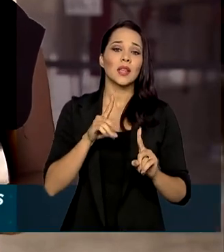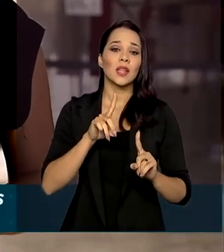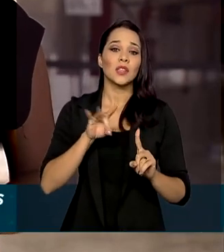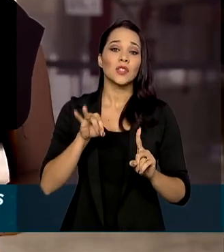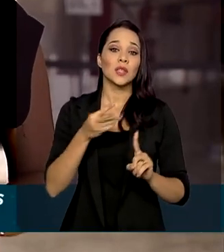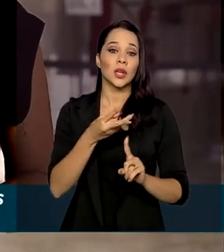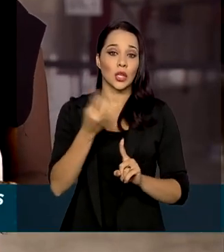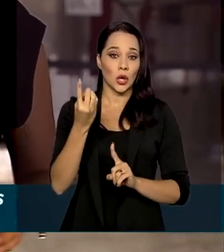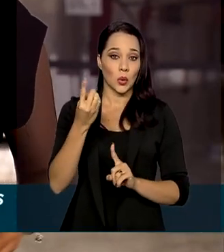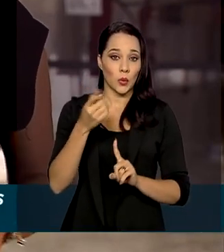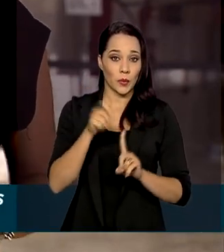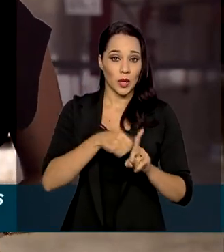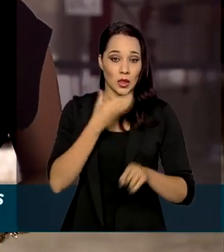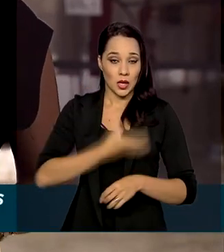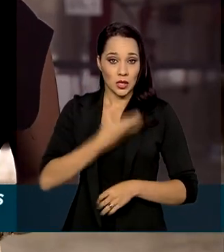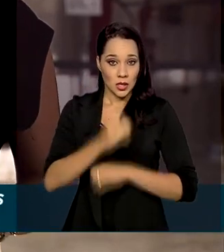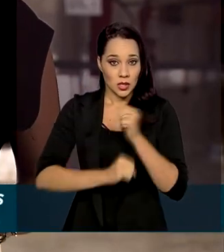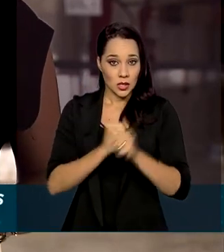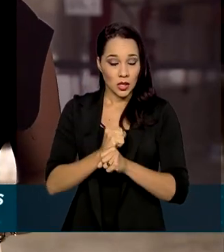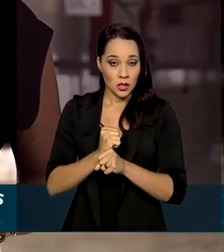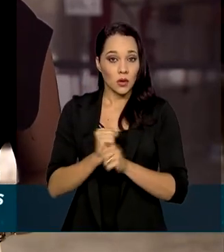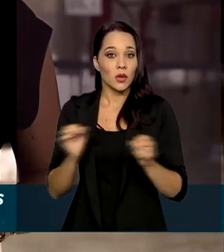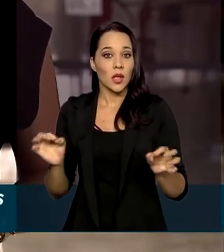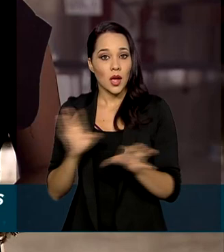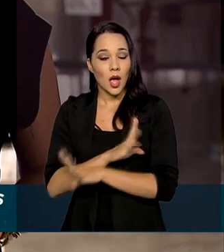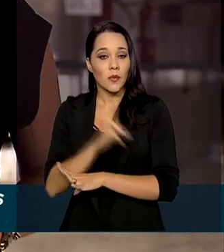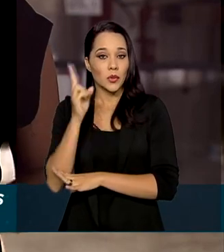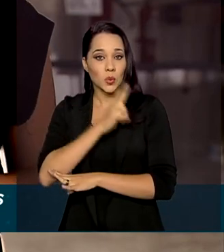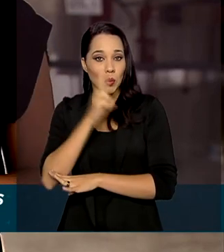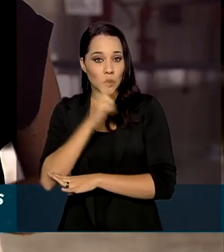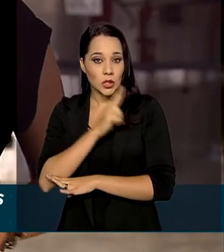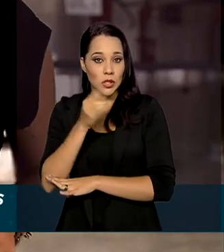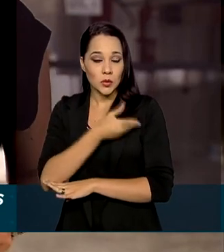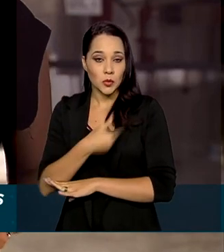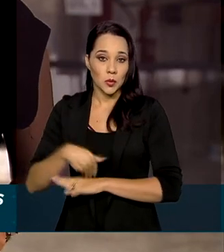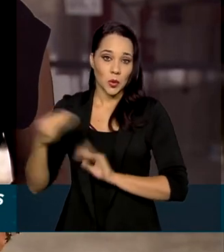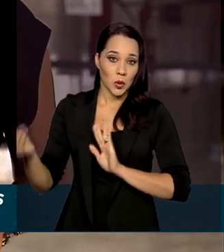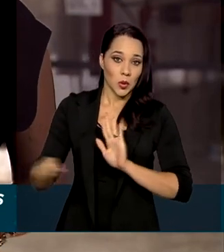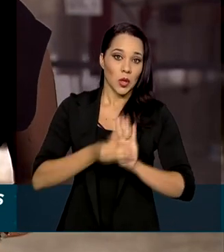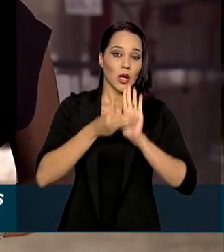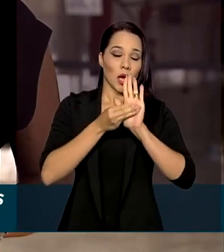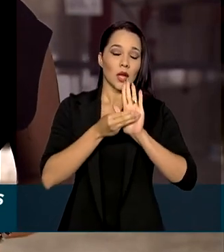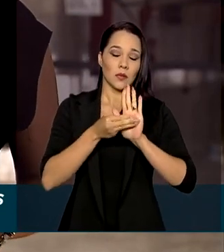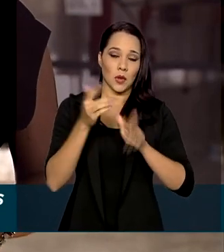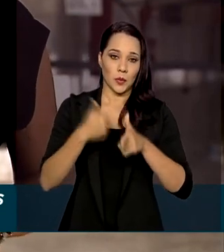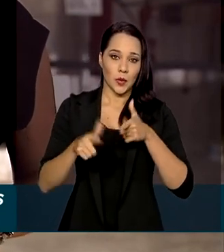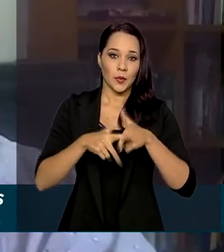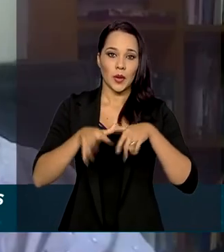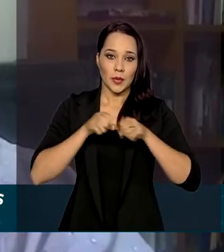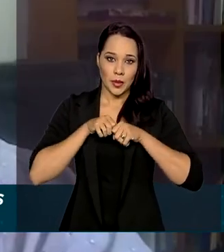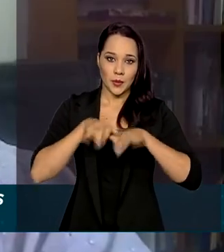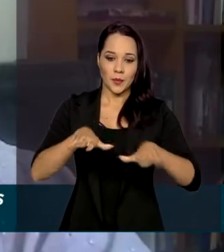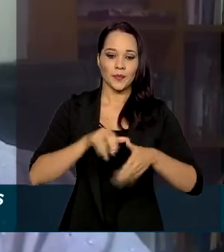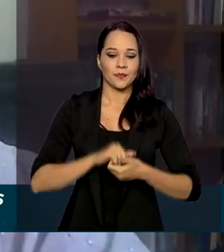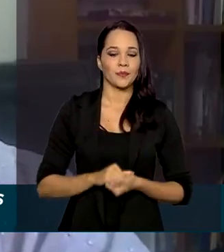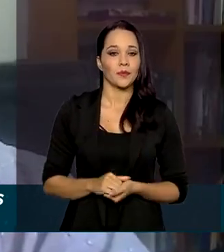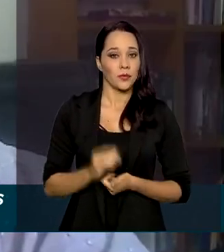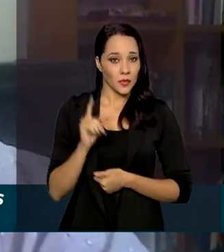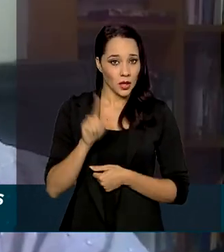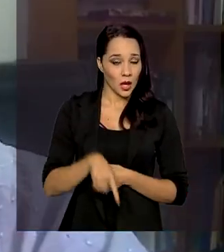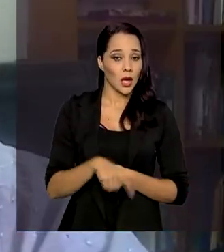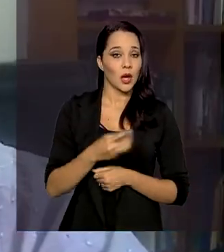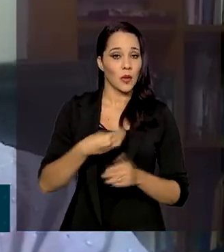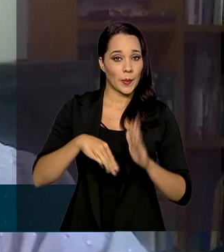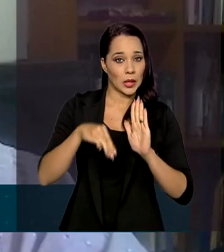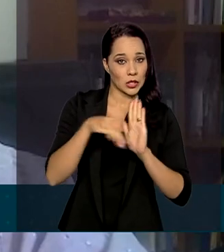dezembro deste ano, quando acaba o estado de calamidade pública decretado por conta da pandemia. É uma medida